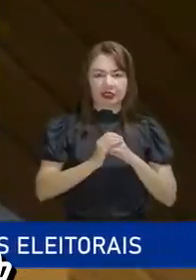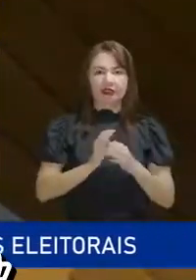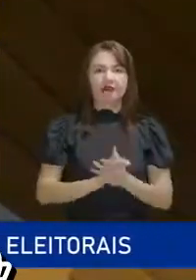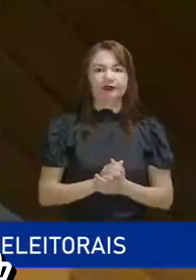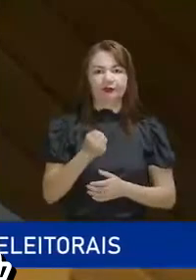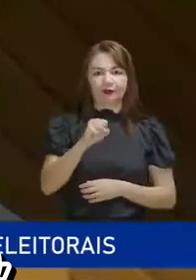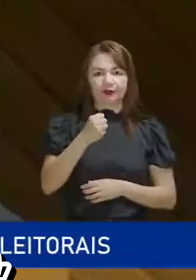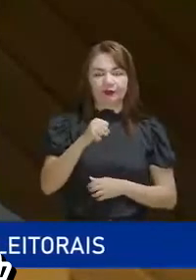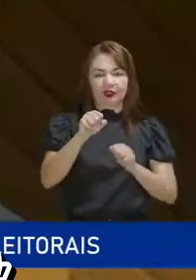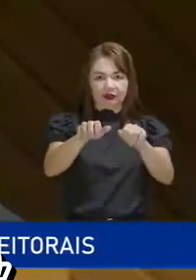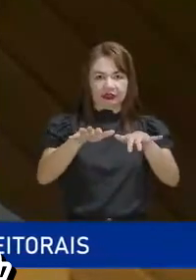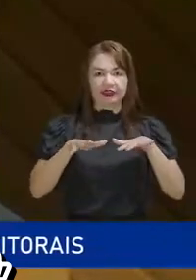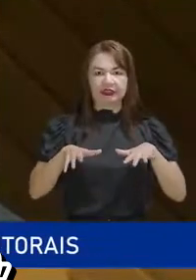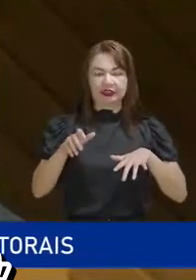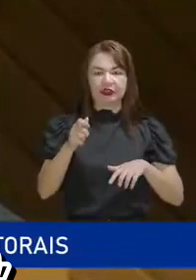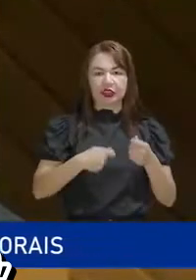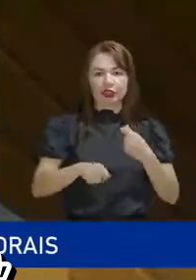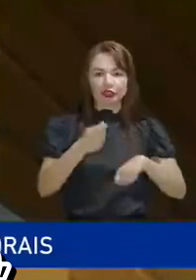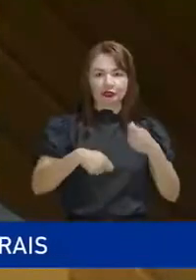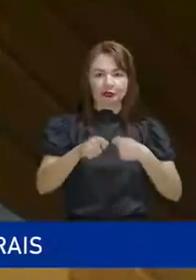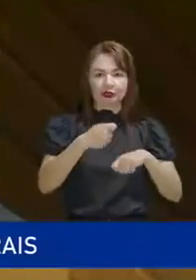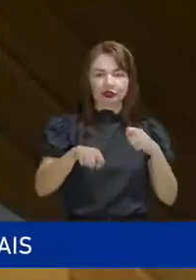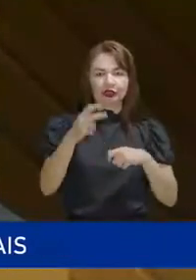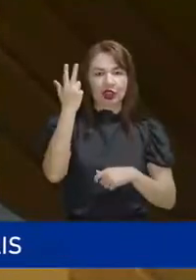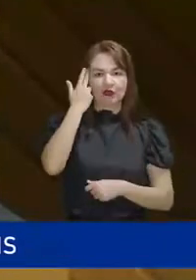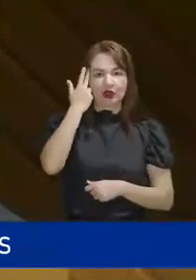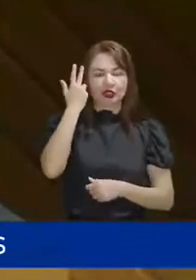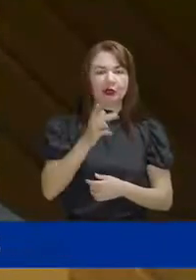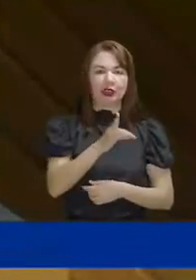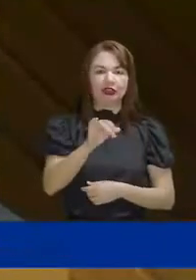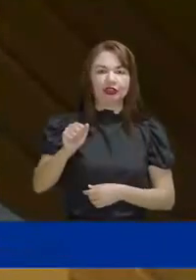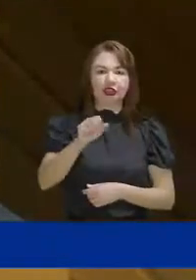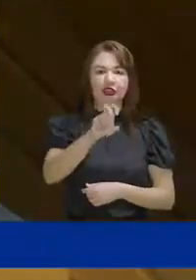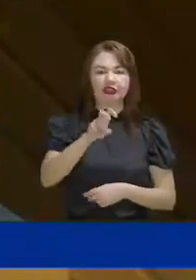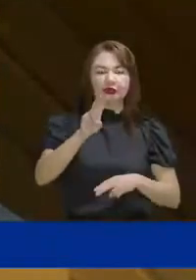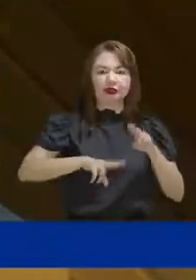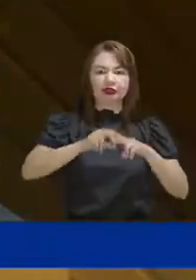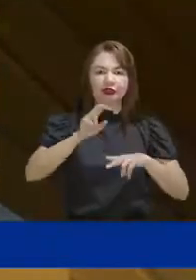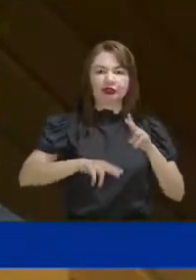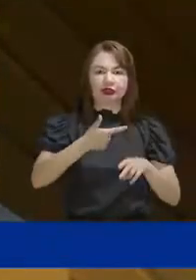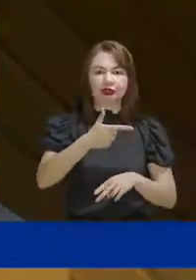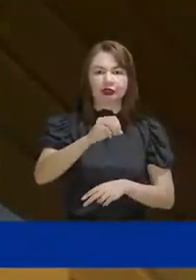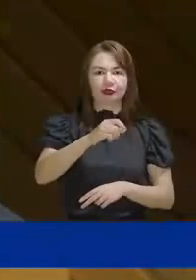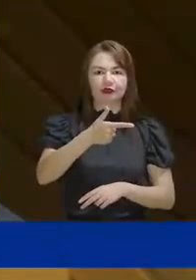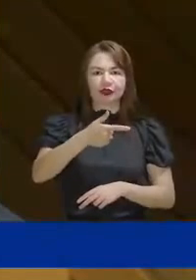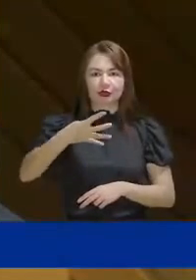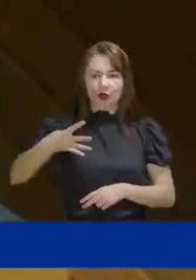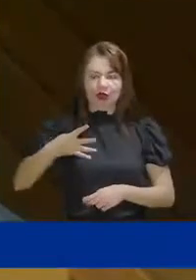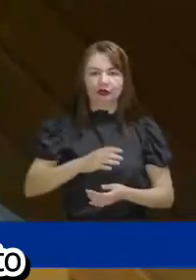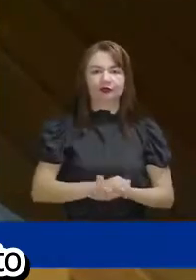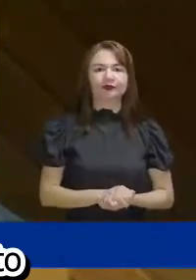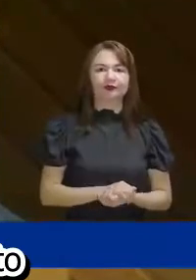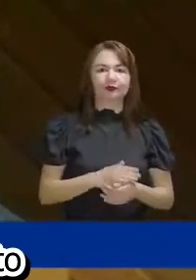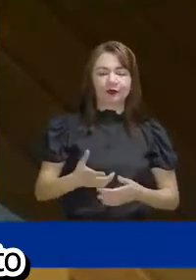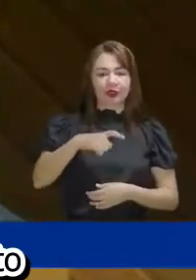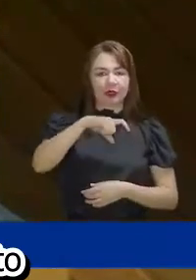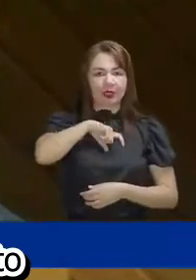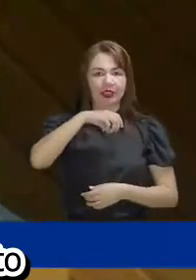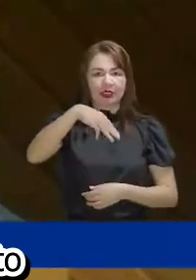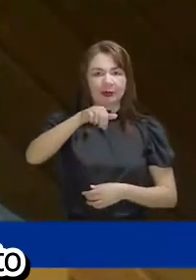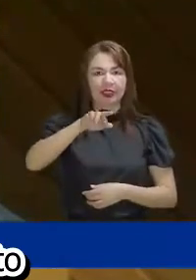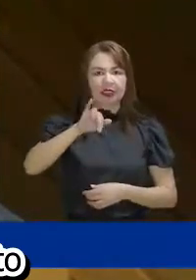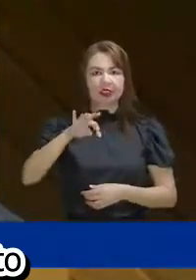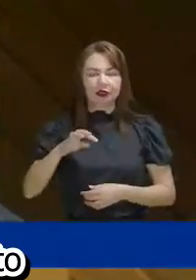na 8ª Sessão Administrativa Ordinária, realizada no dia 5 de junho de 2024. A Medalha do